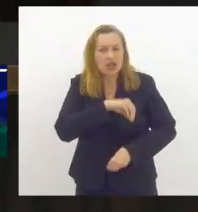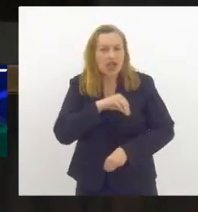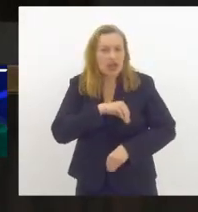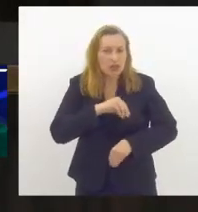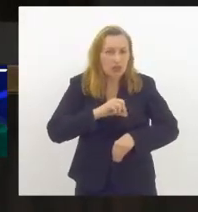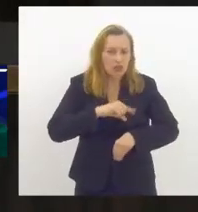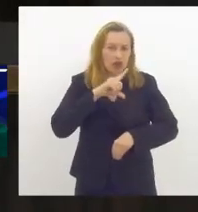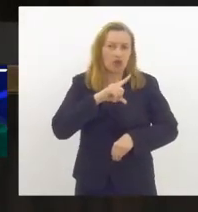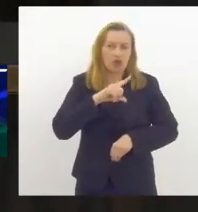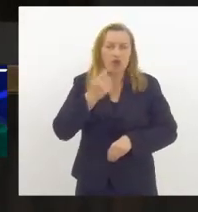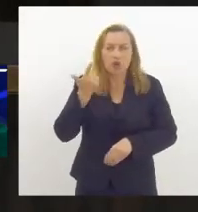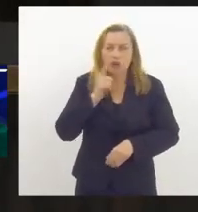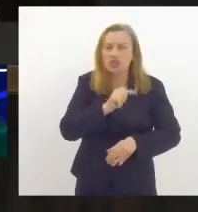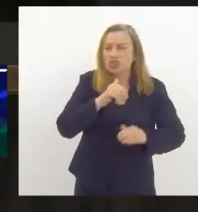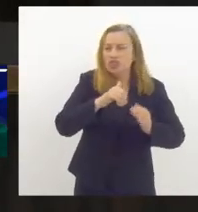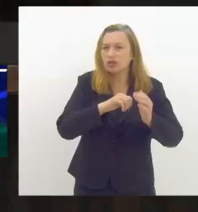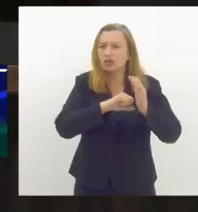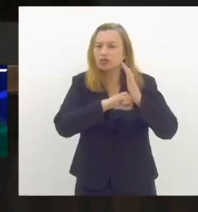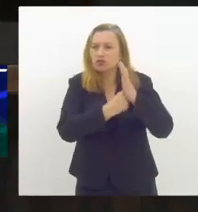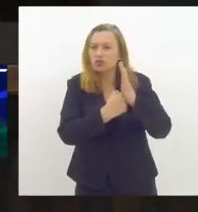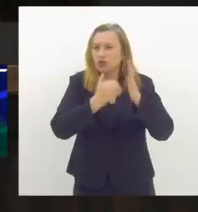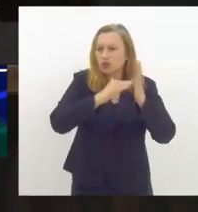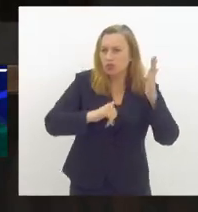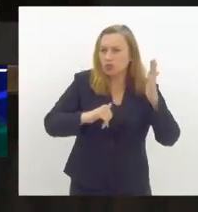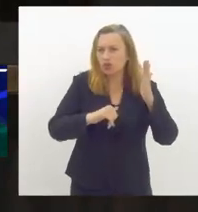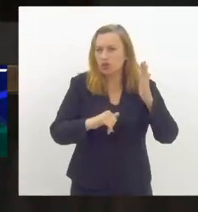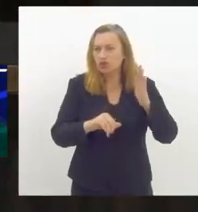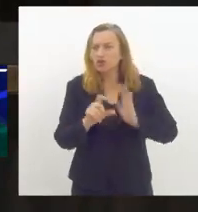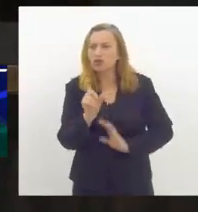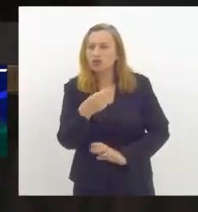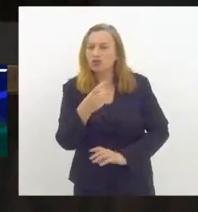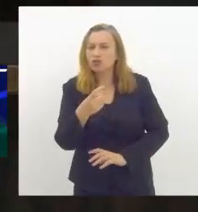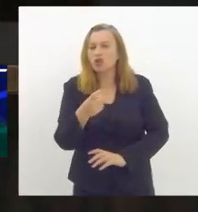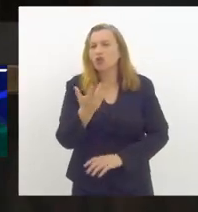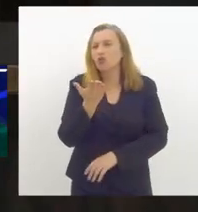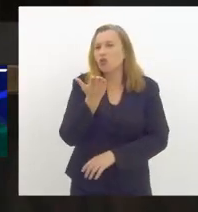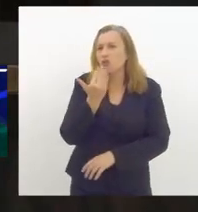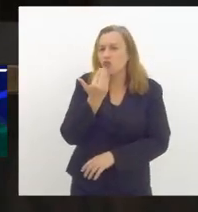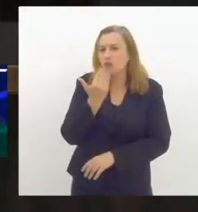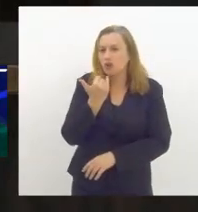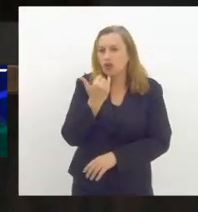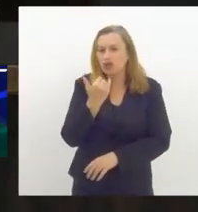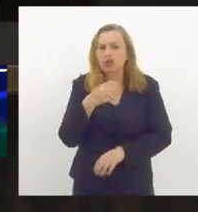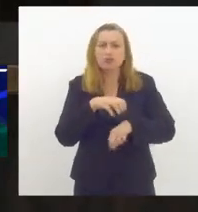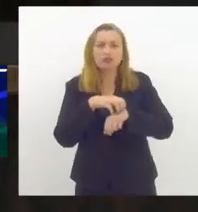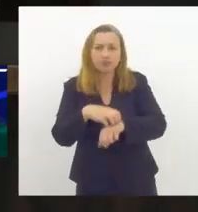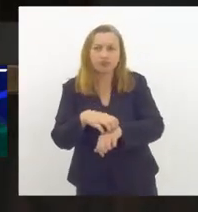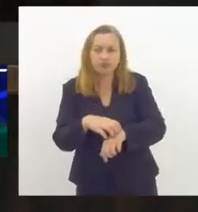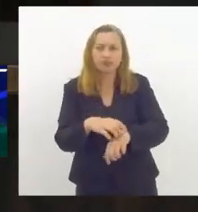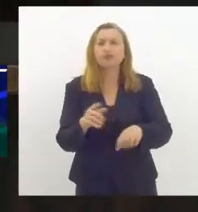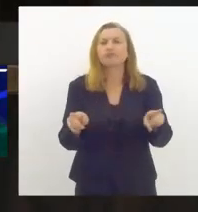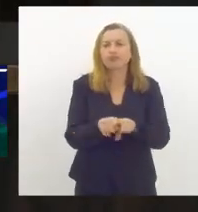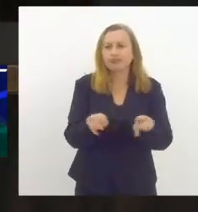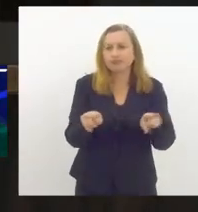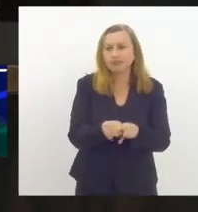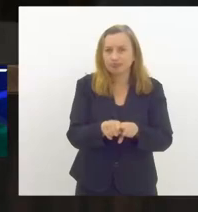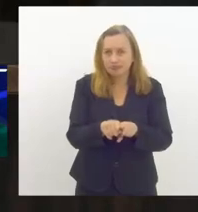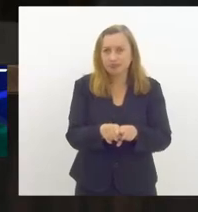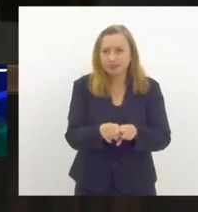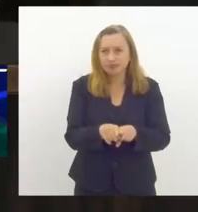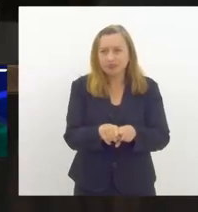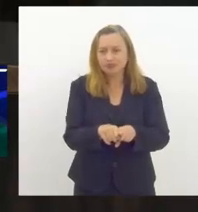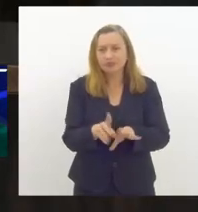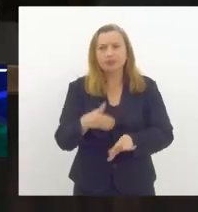conseguimos derrubar o veto aqui do projeto do vale-alimentação do auxílio-alimentação auxílio-transporte que também é da